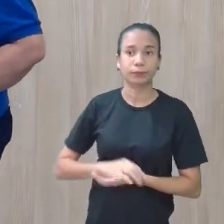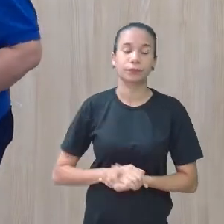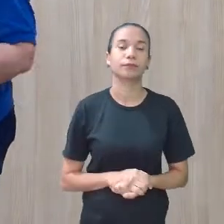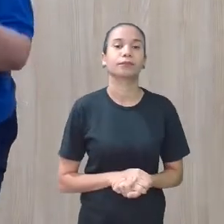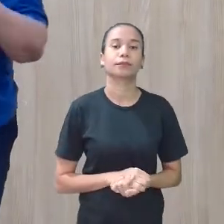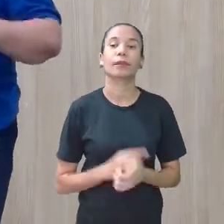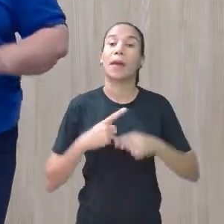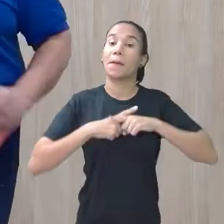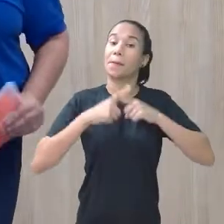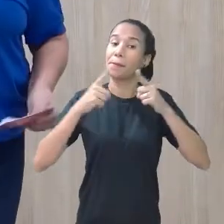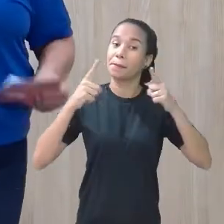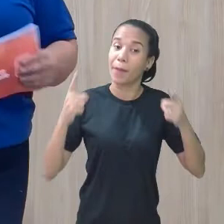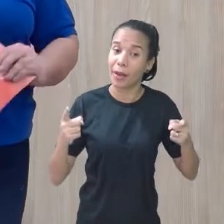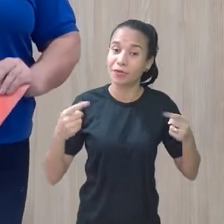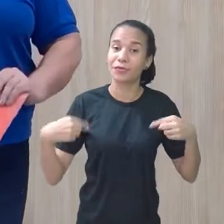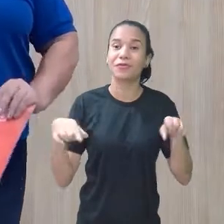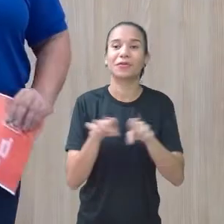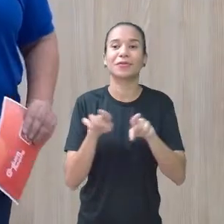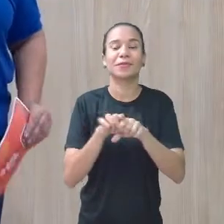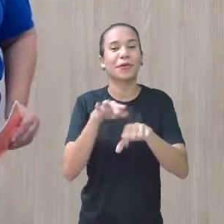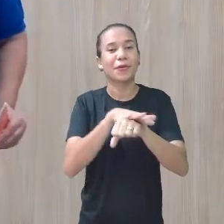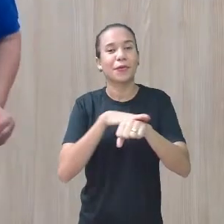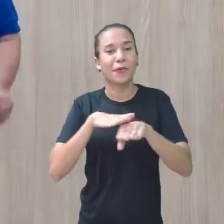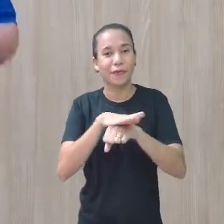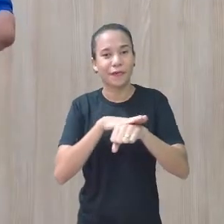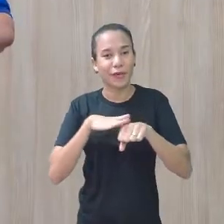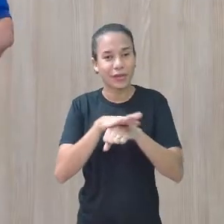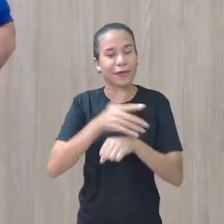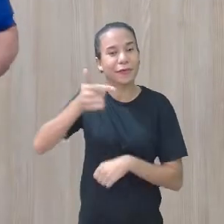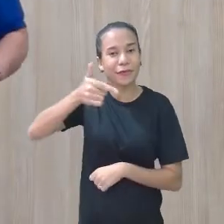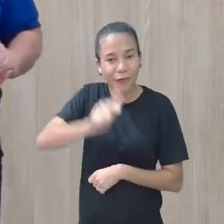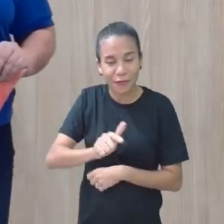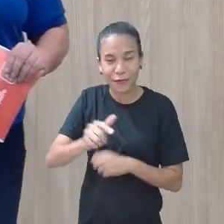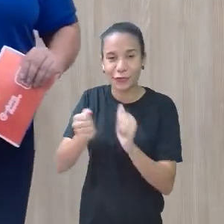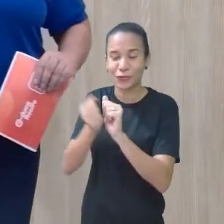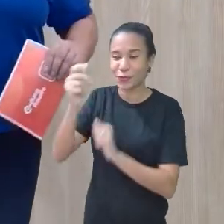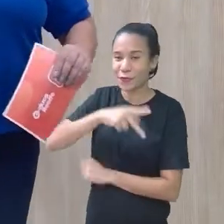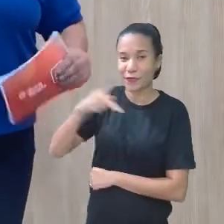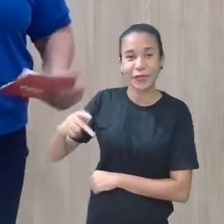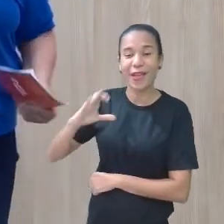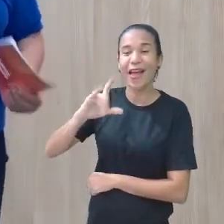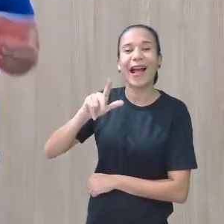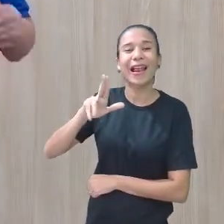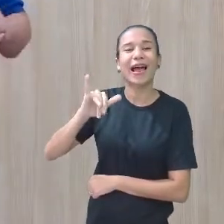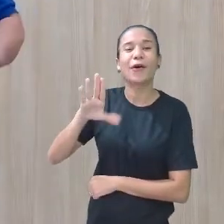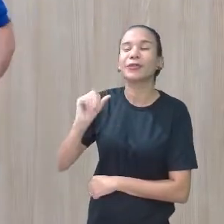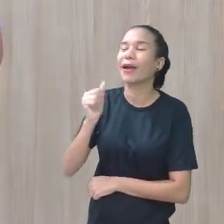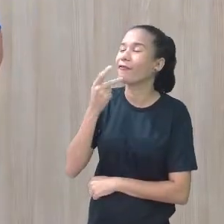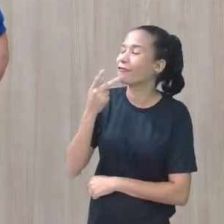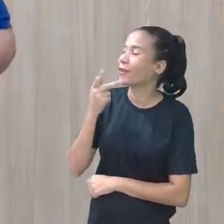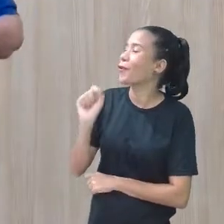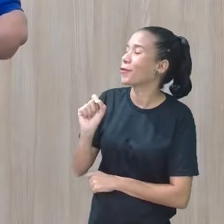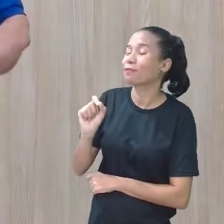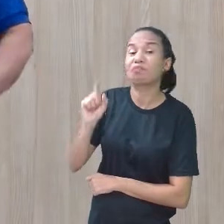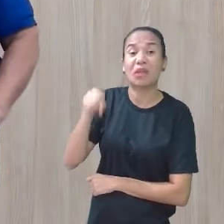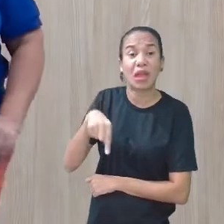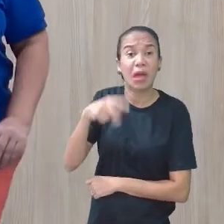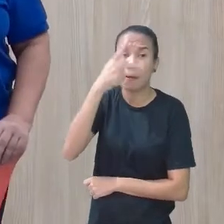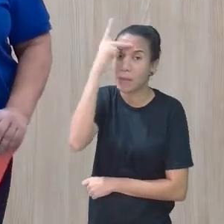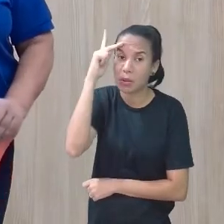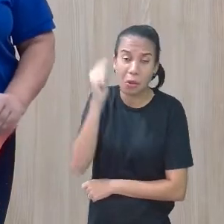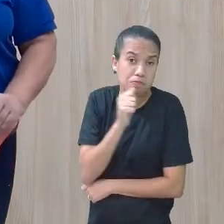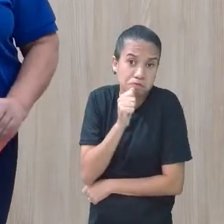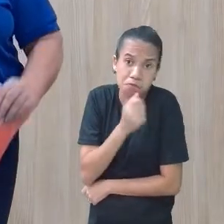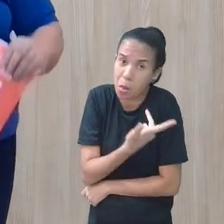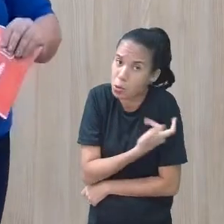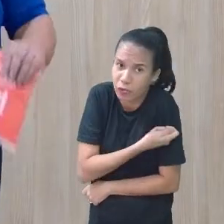a isso. Mas eu vou conversar aqui agora, mais uma vez, com a professora Cláudia, dizer assim, pois é, tem gente que não se